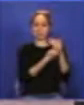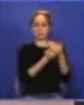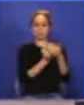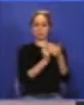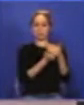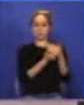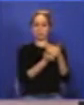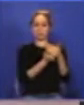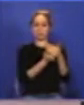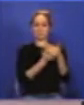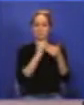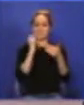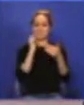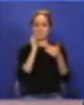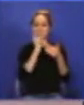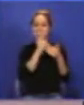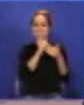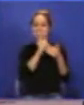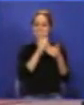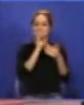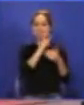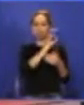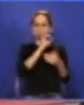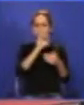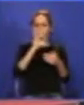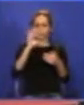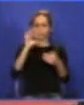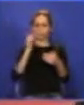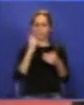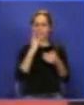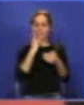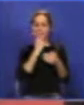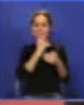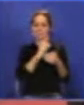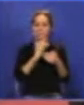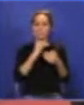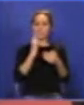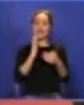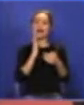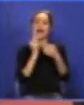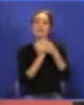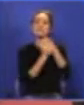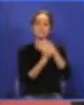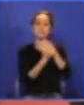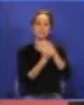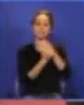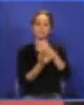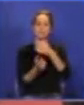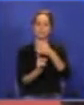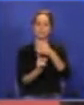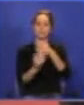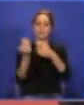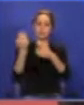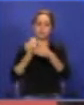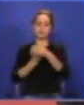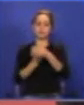seja, nós pomos os mesmos arozinhos, mas por trás dos dentes. Isto